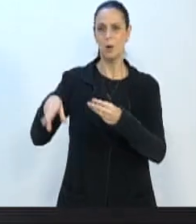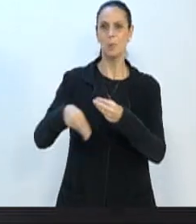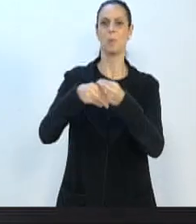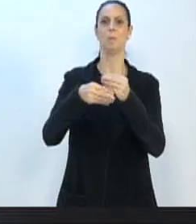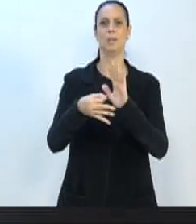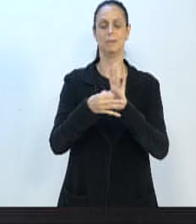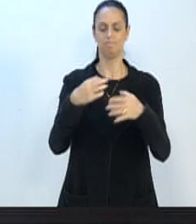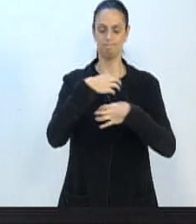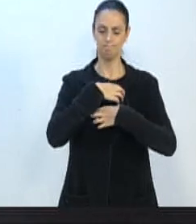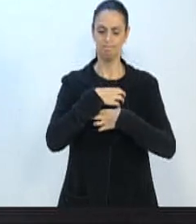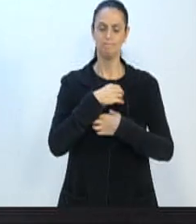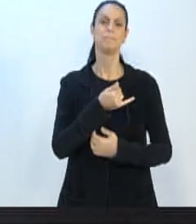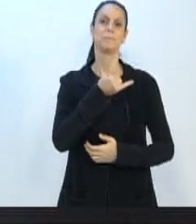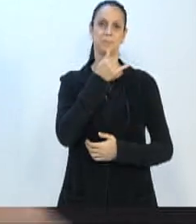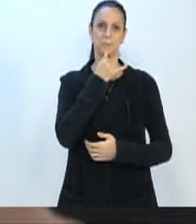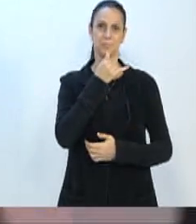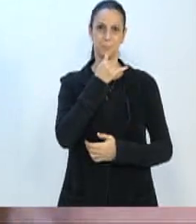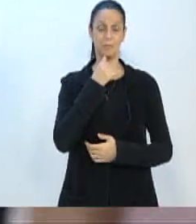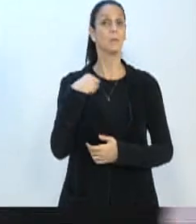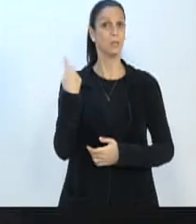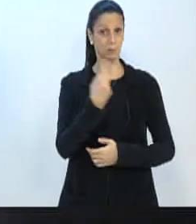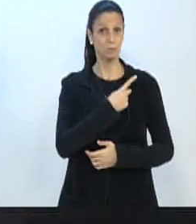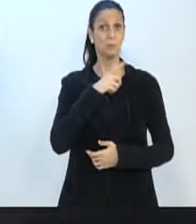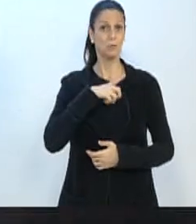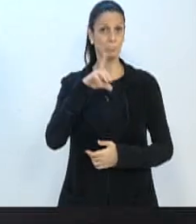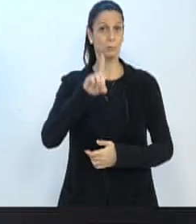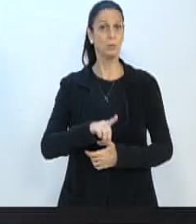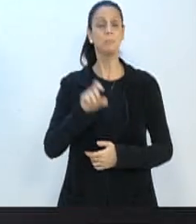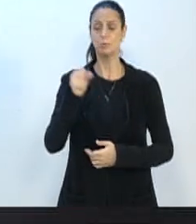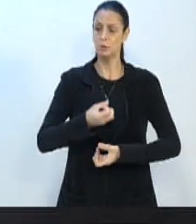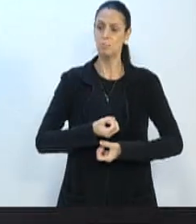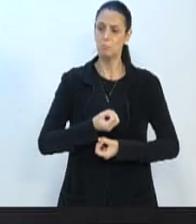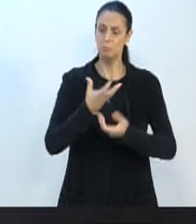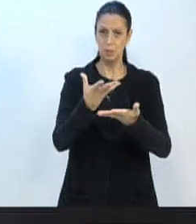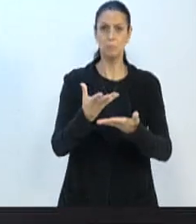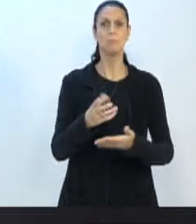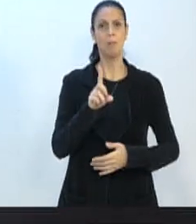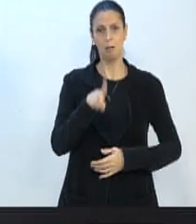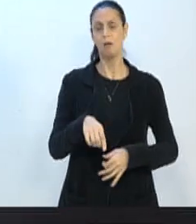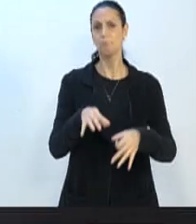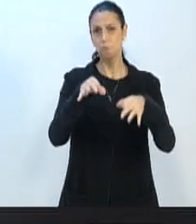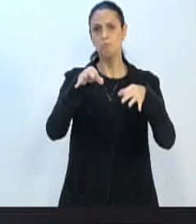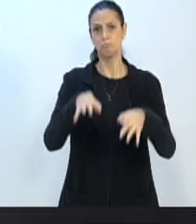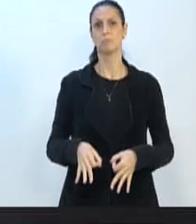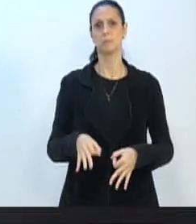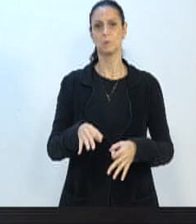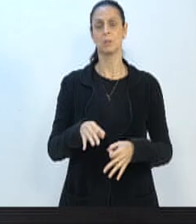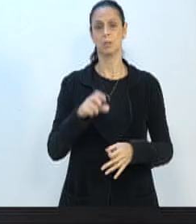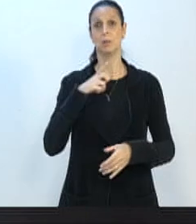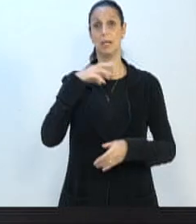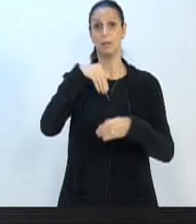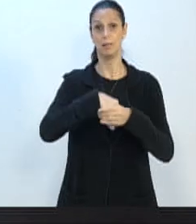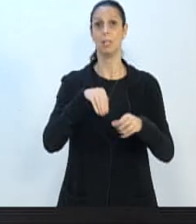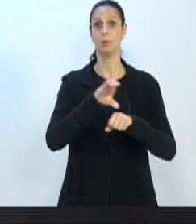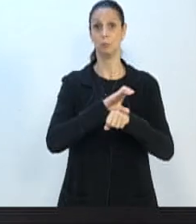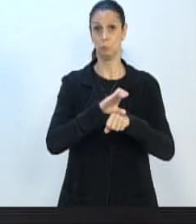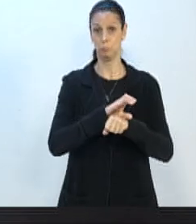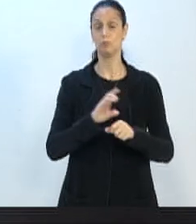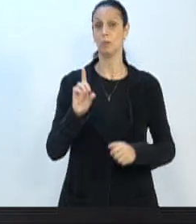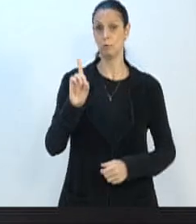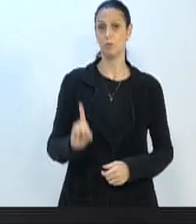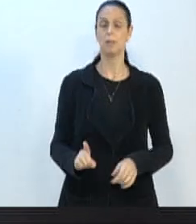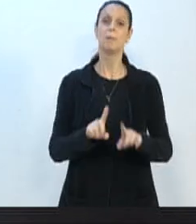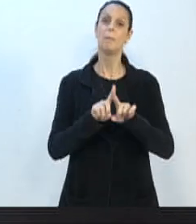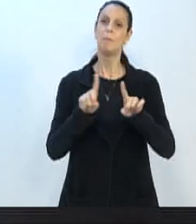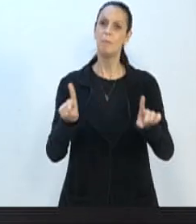me entristece todo mundo tem direito da sua manifestação e ela é digna ela é constitucional só que quando a gente